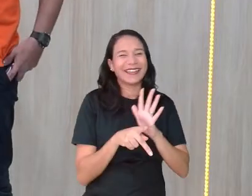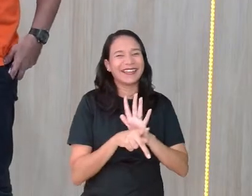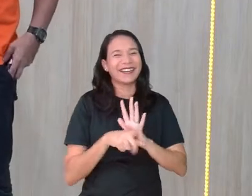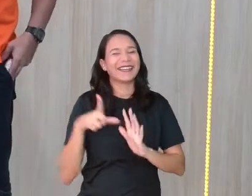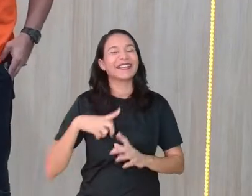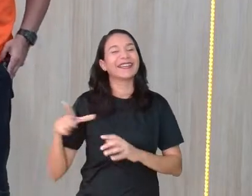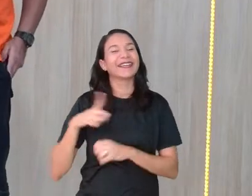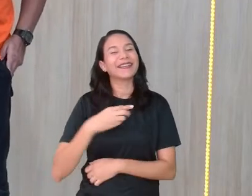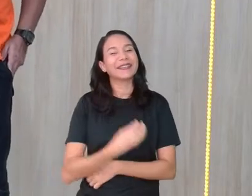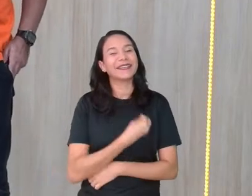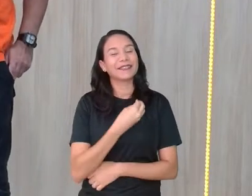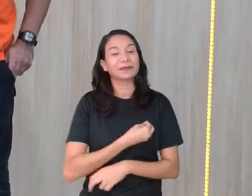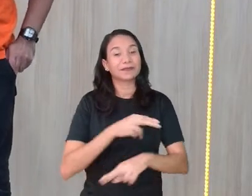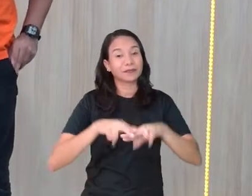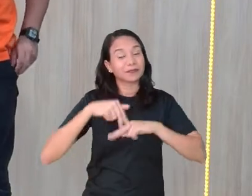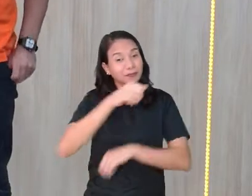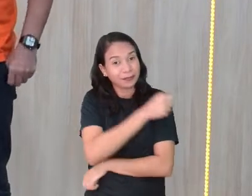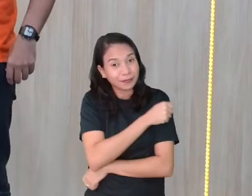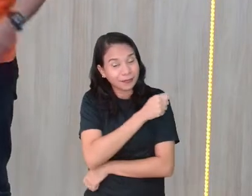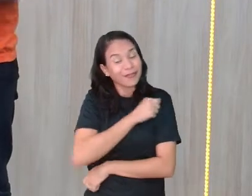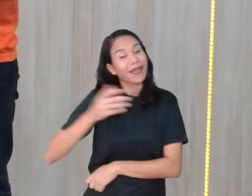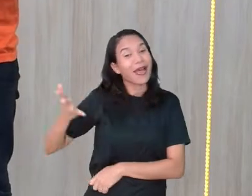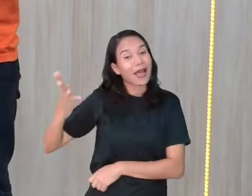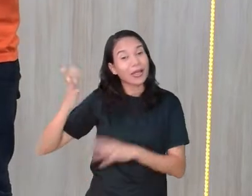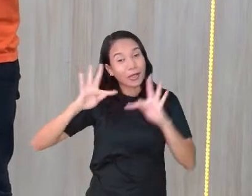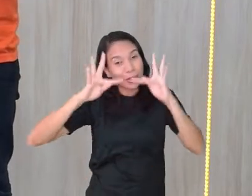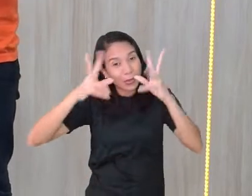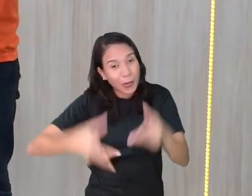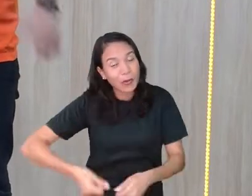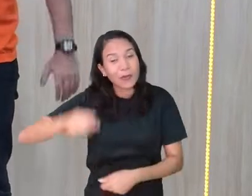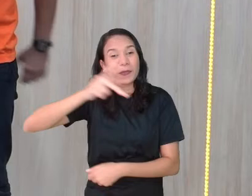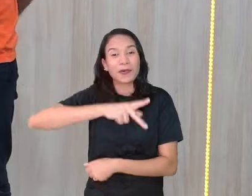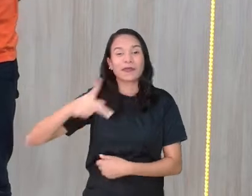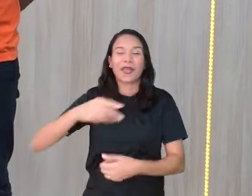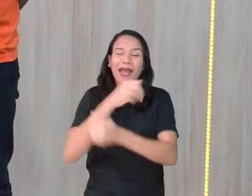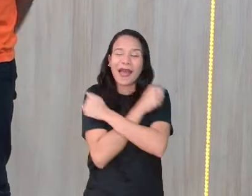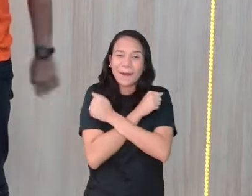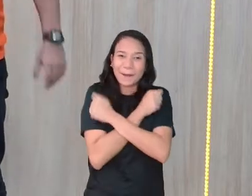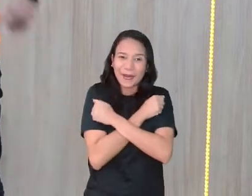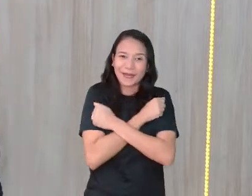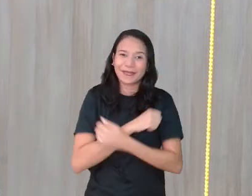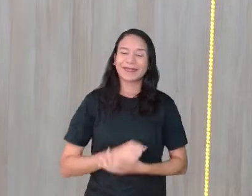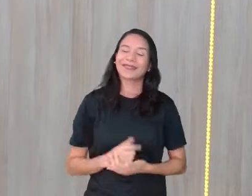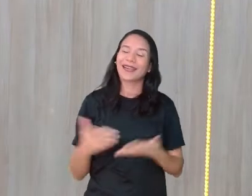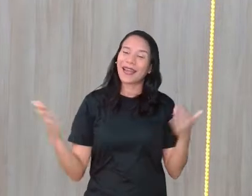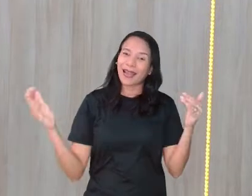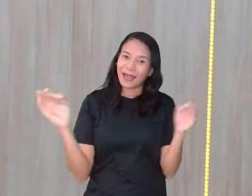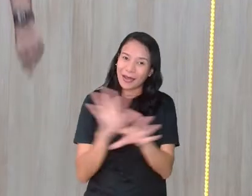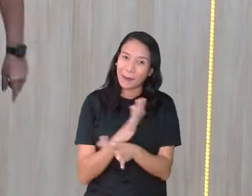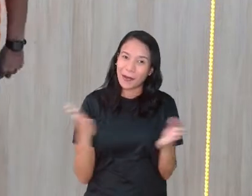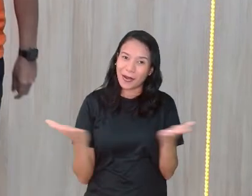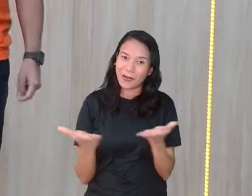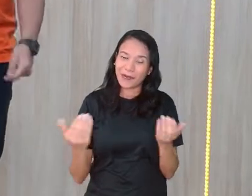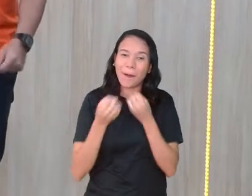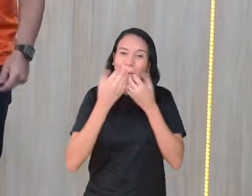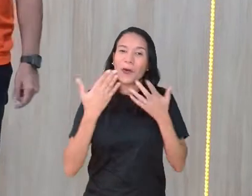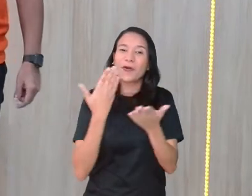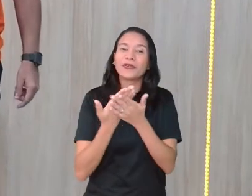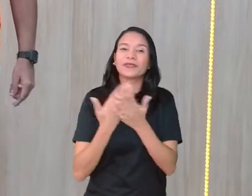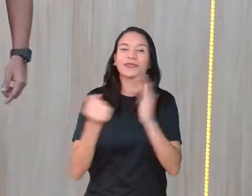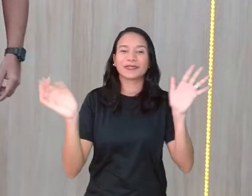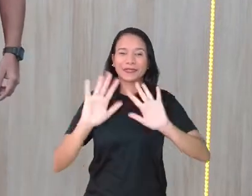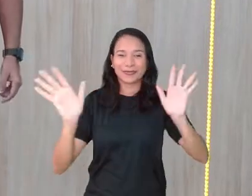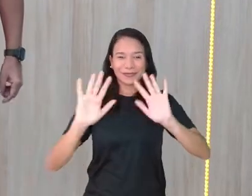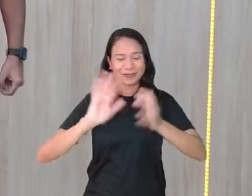essa história, né? Então, meus alunos, minhas alunas, professores, professoras, um abraço. Vou ficando por aqui. Bons estudos e